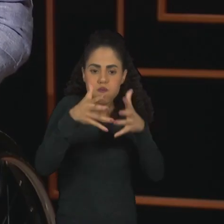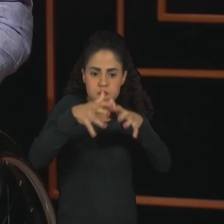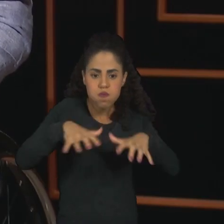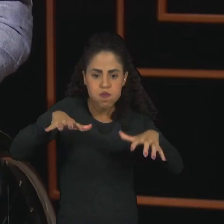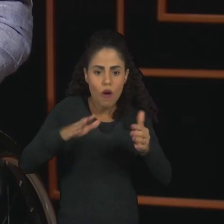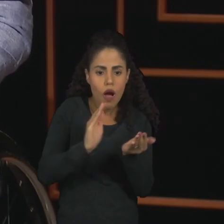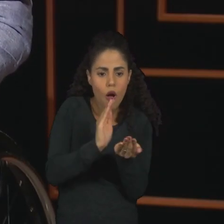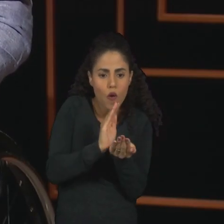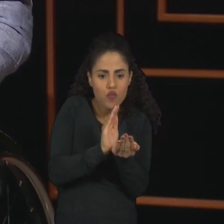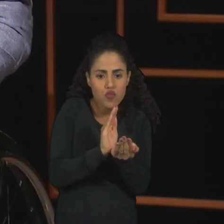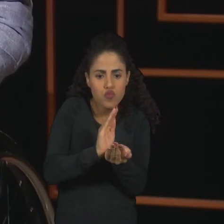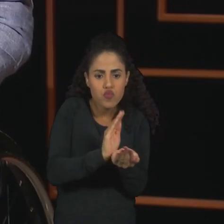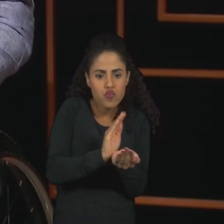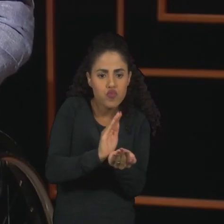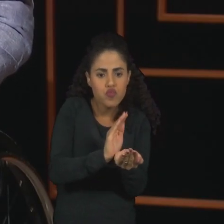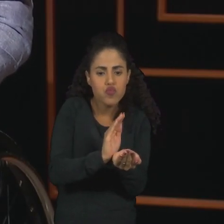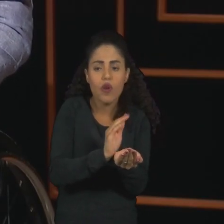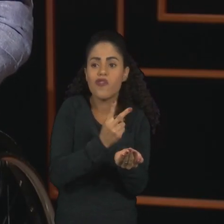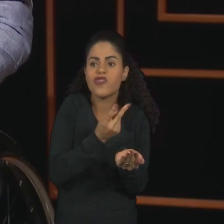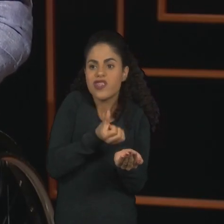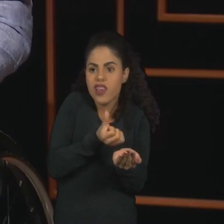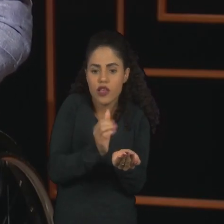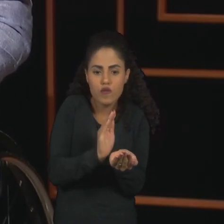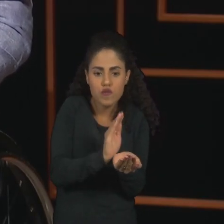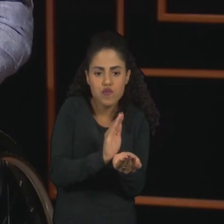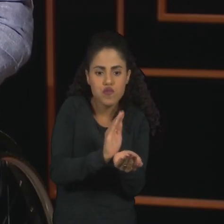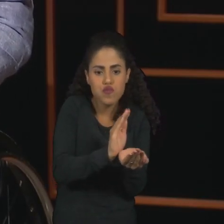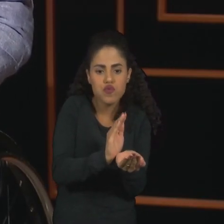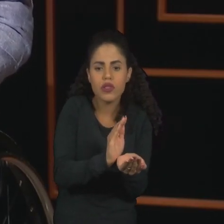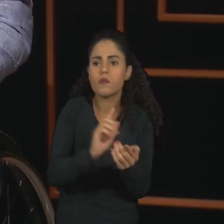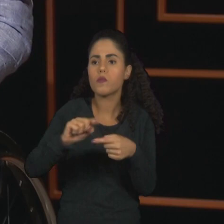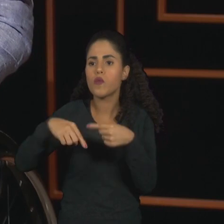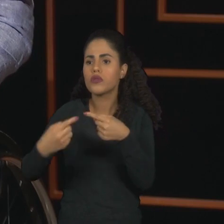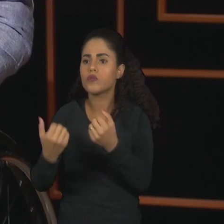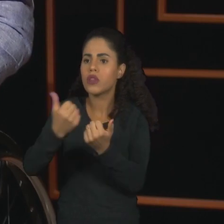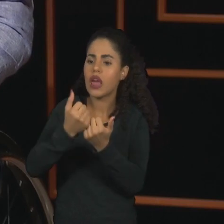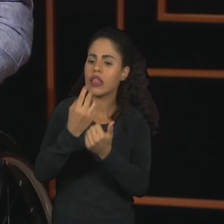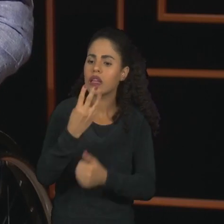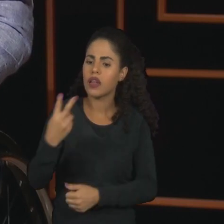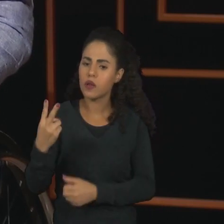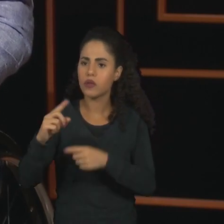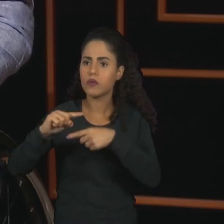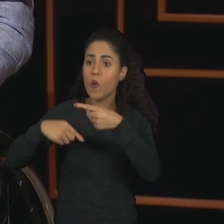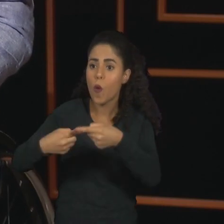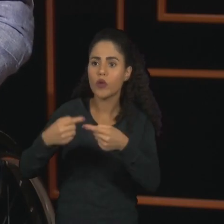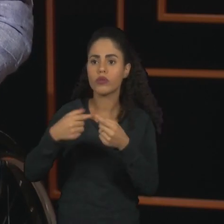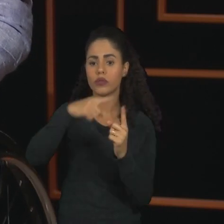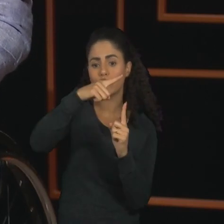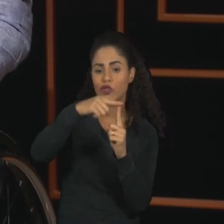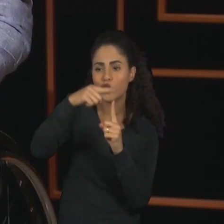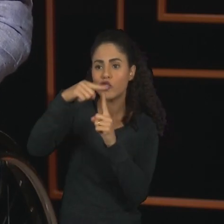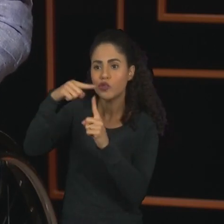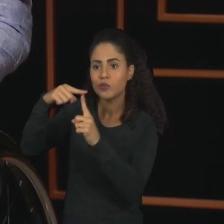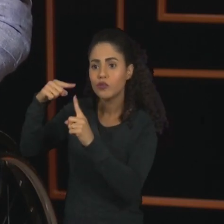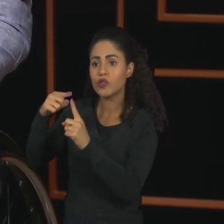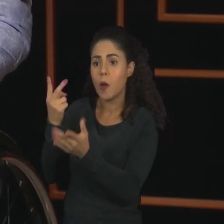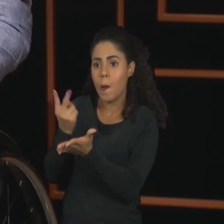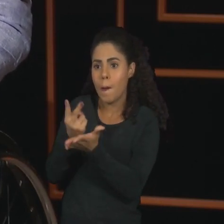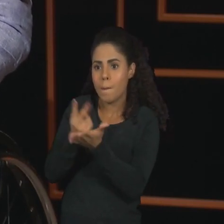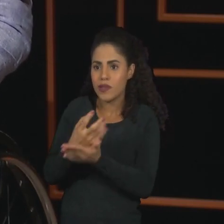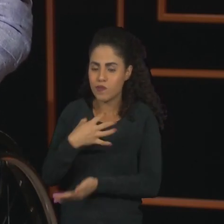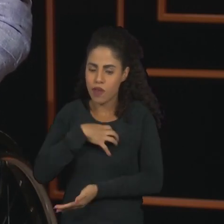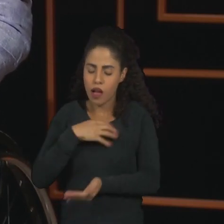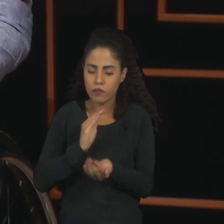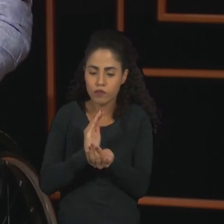para um 26. Depois fui para um 32. Depois teve um catamarã, que